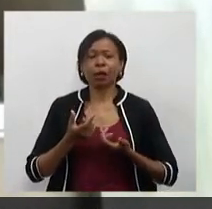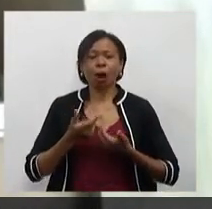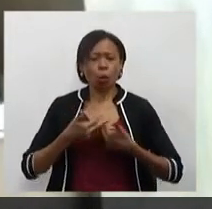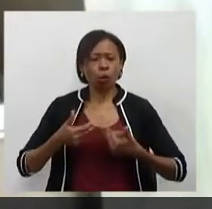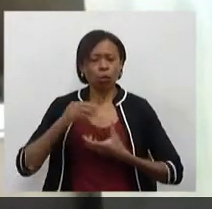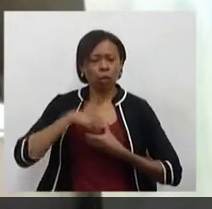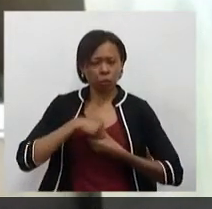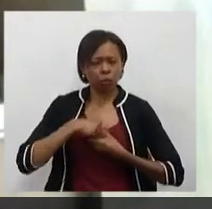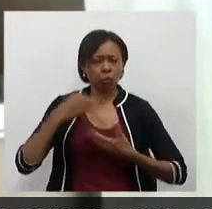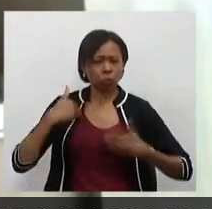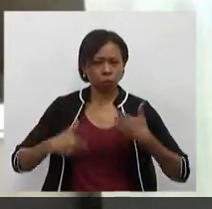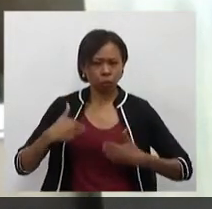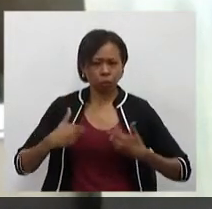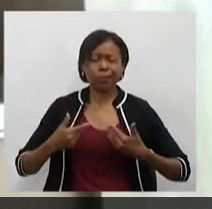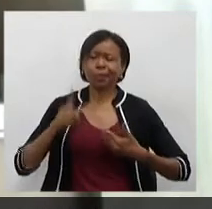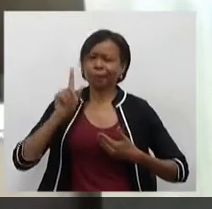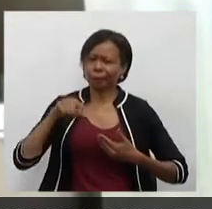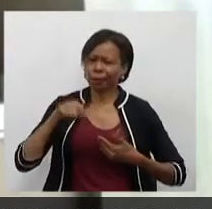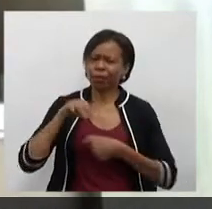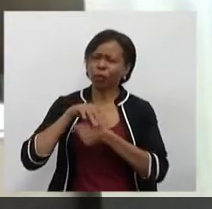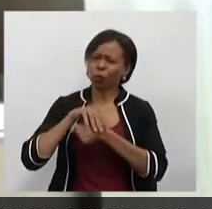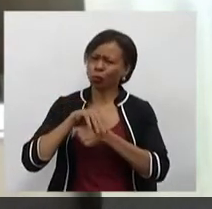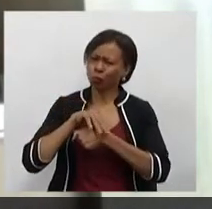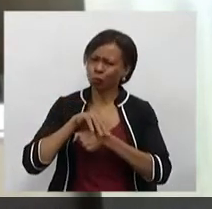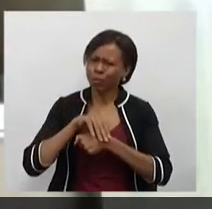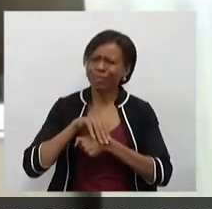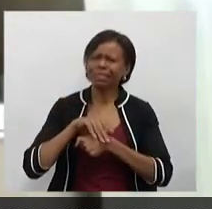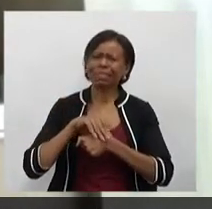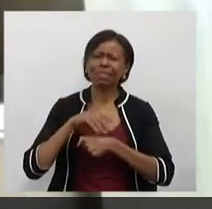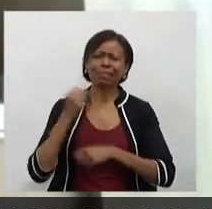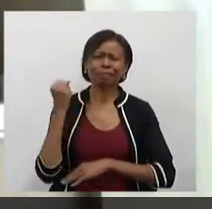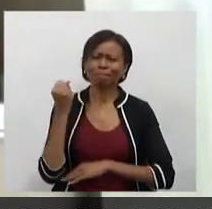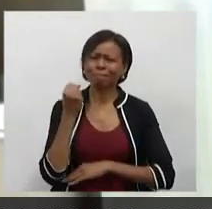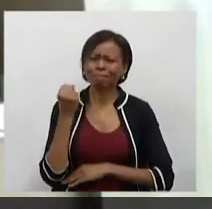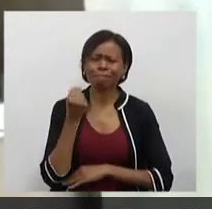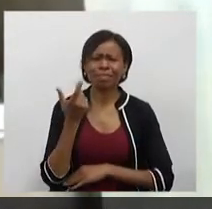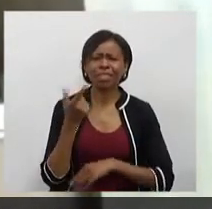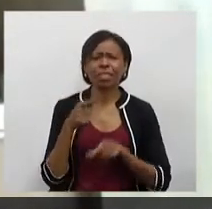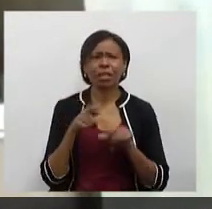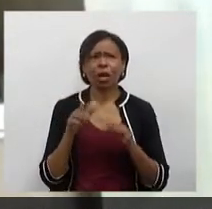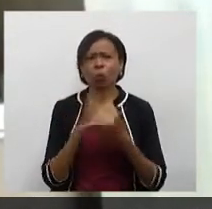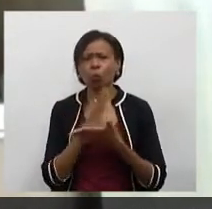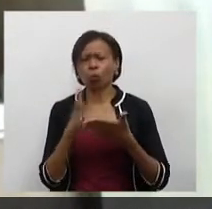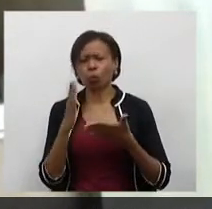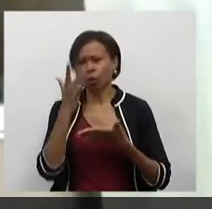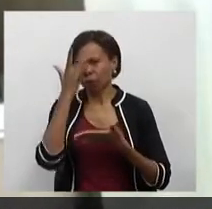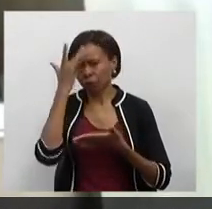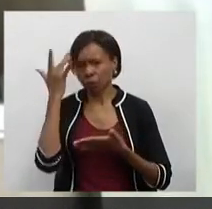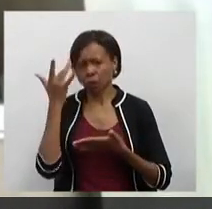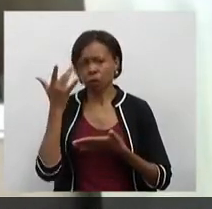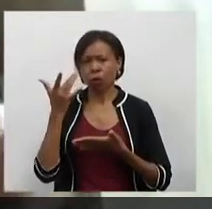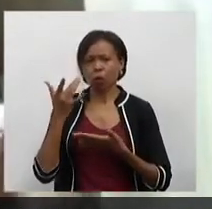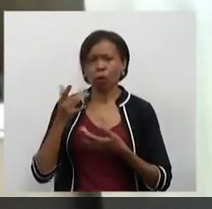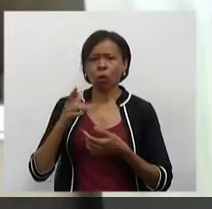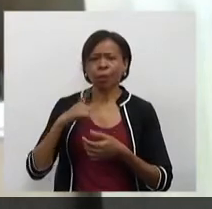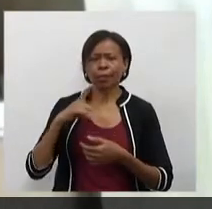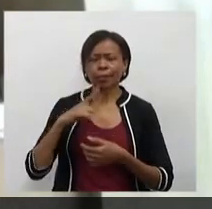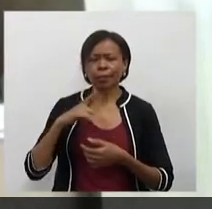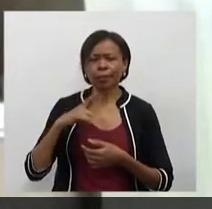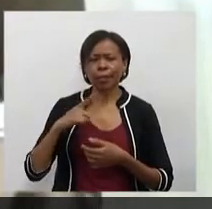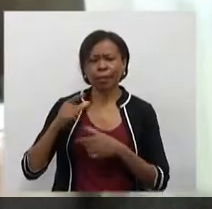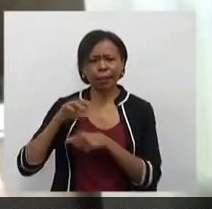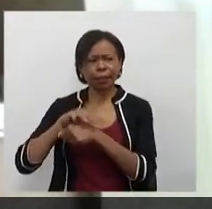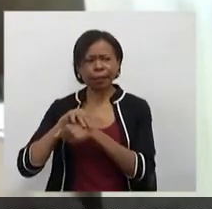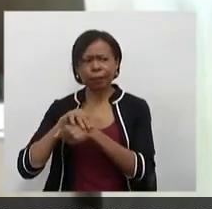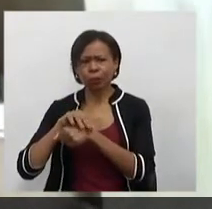muito vulneráveis, tanto os pacientes com síndromes dismórficas quanto aqueles com